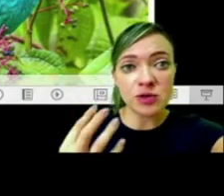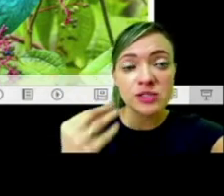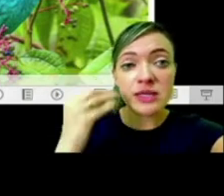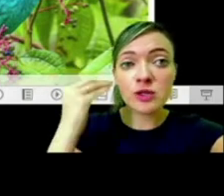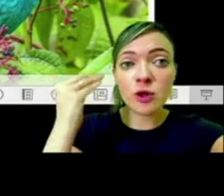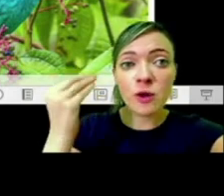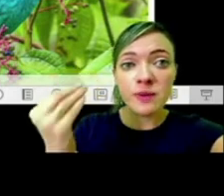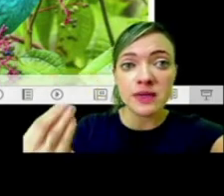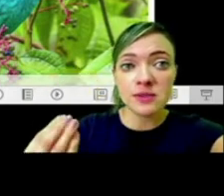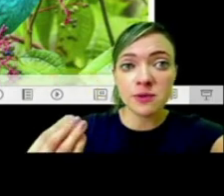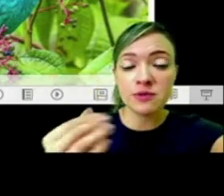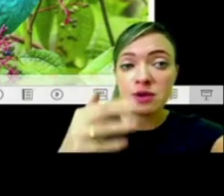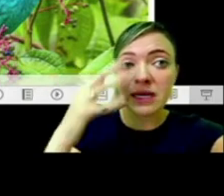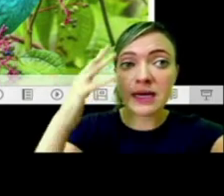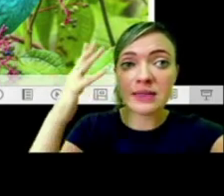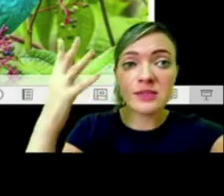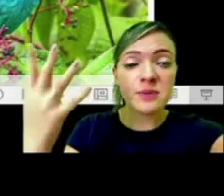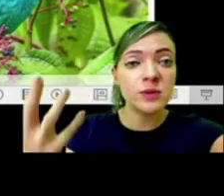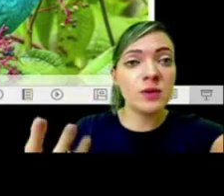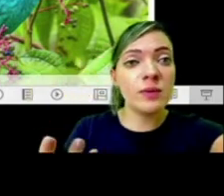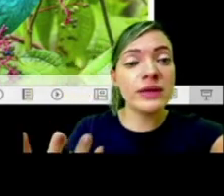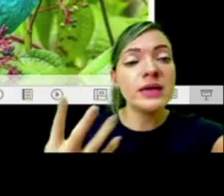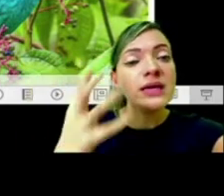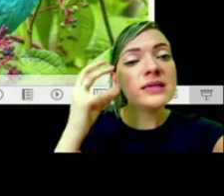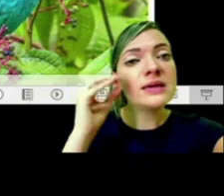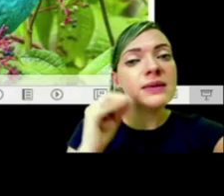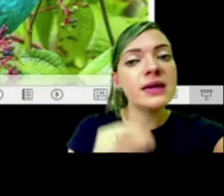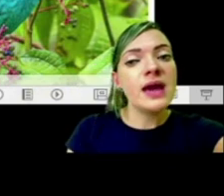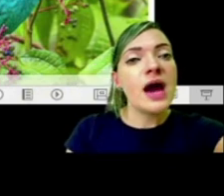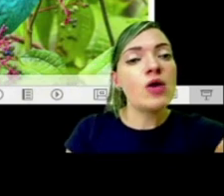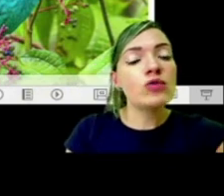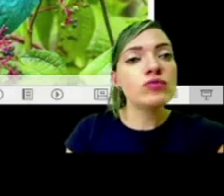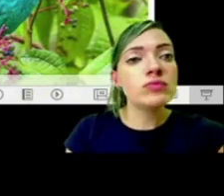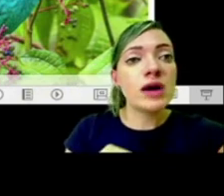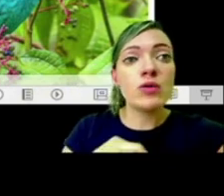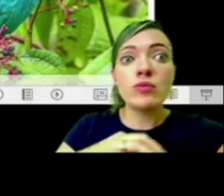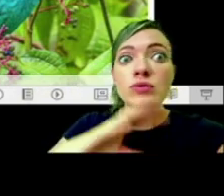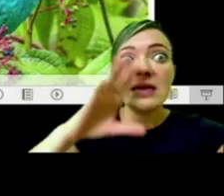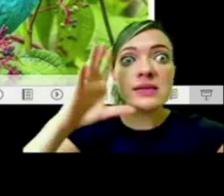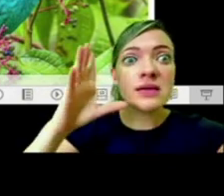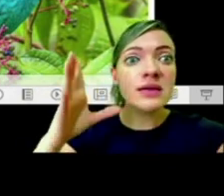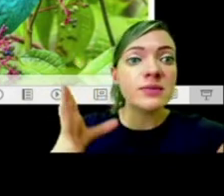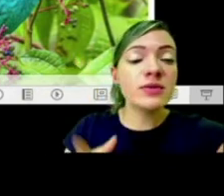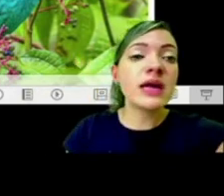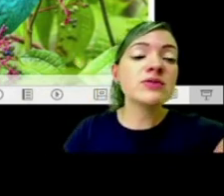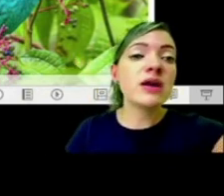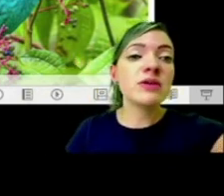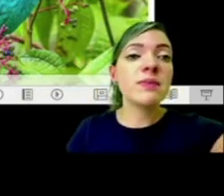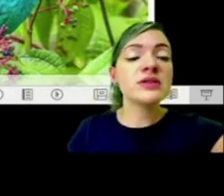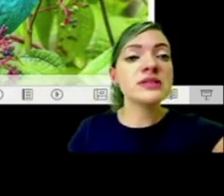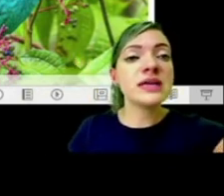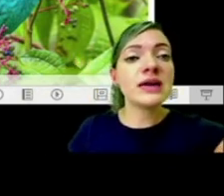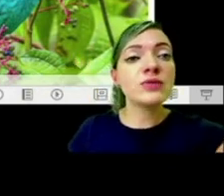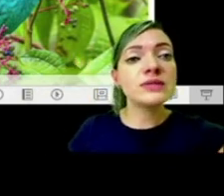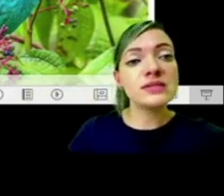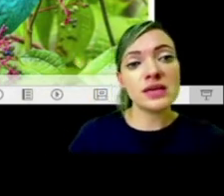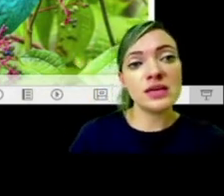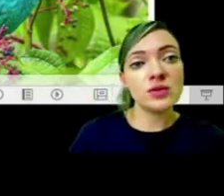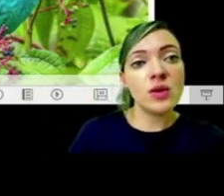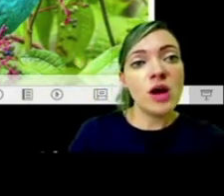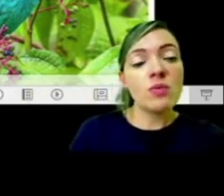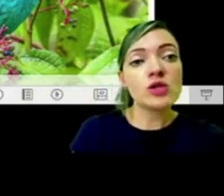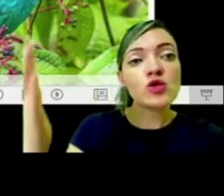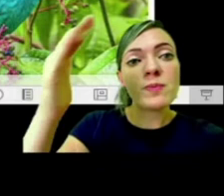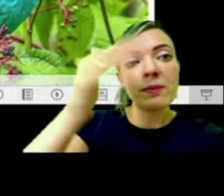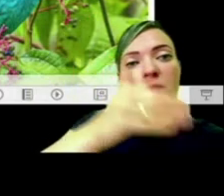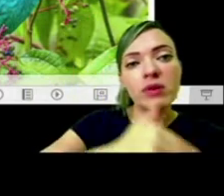pelas ações antrópicas provocadas pelo homem e também algum desequilíbrio natural que possa estar